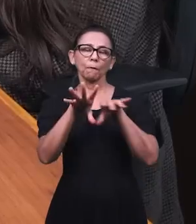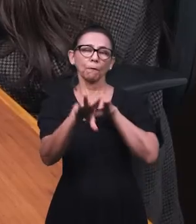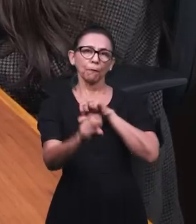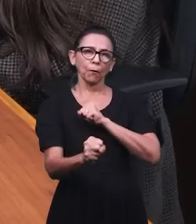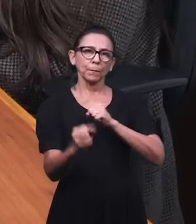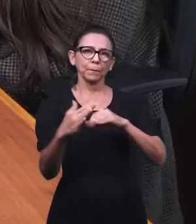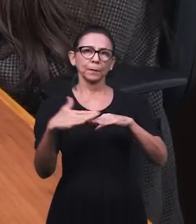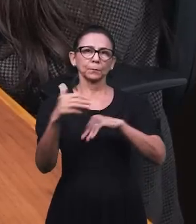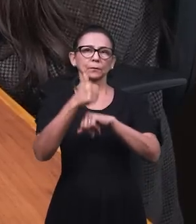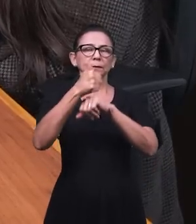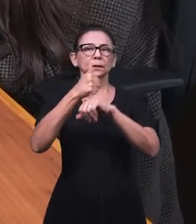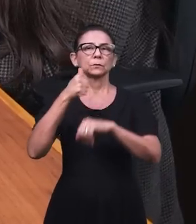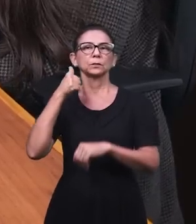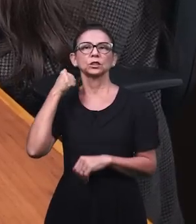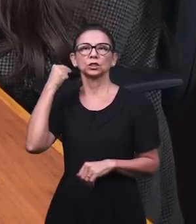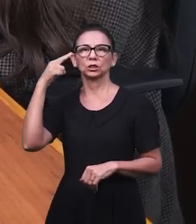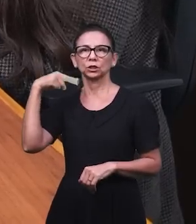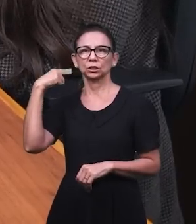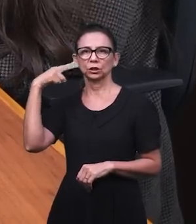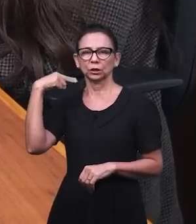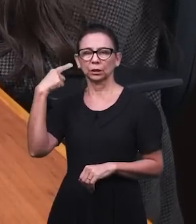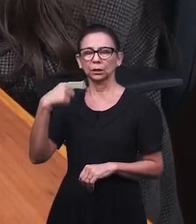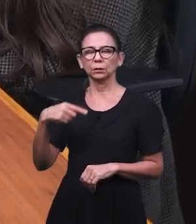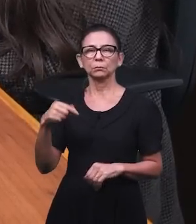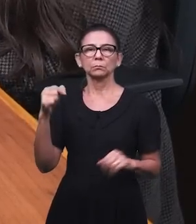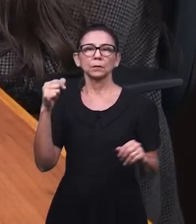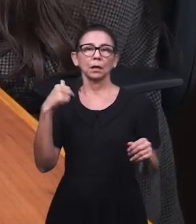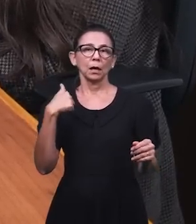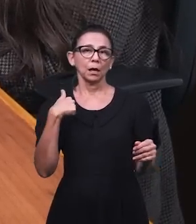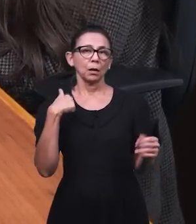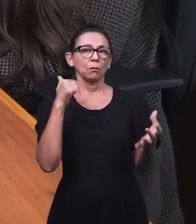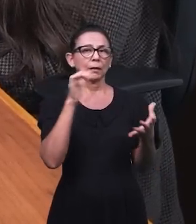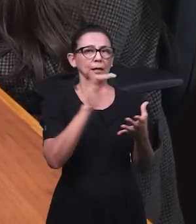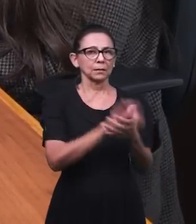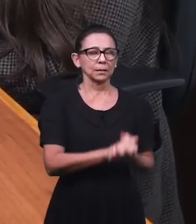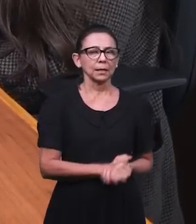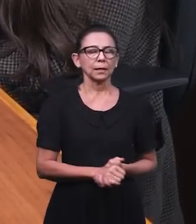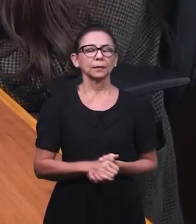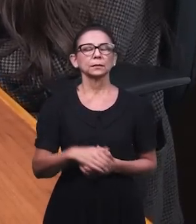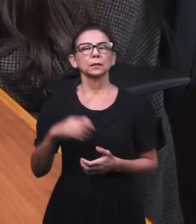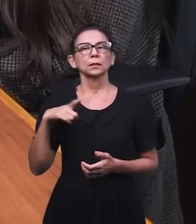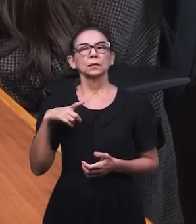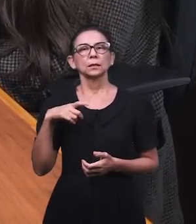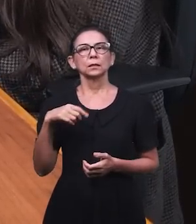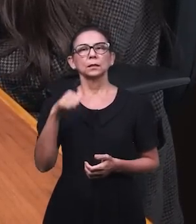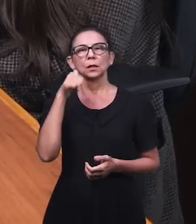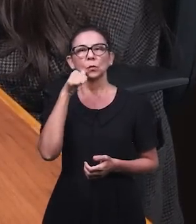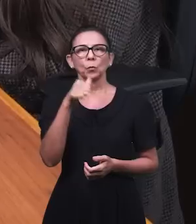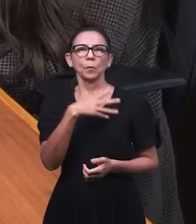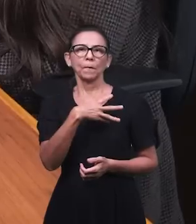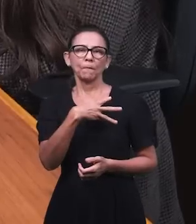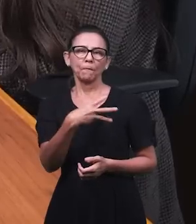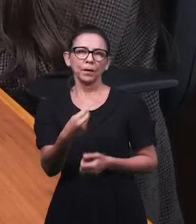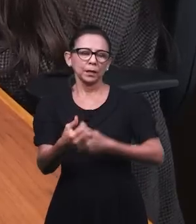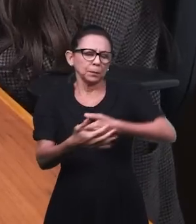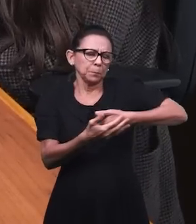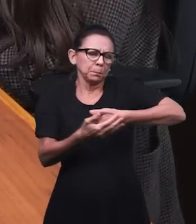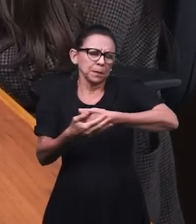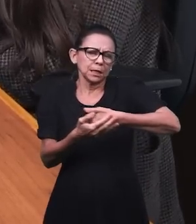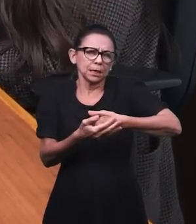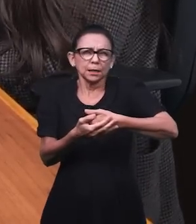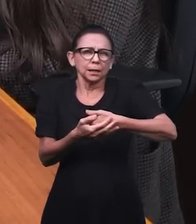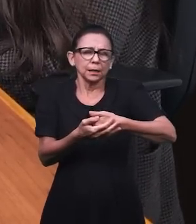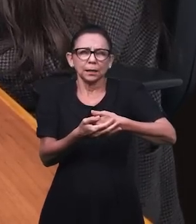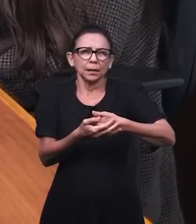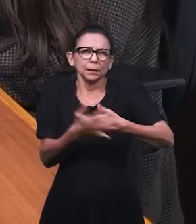Sou formada em Direito, sou casada. Tenho uma bebezinha, Rafinha, muito sapeca, que tá lá em casa